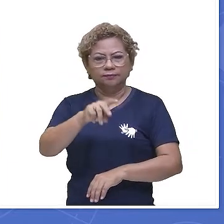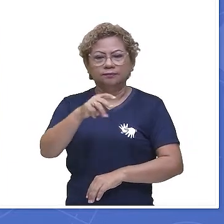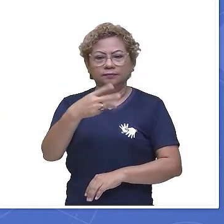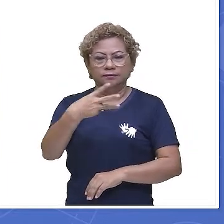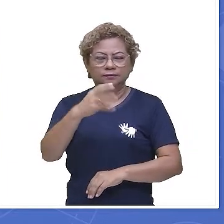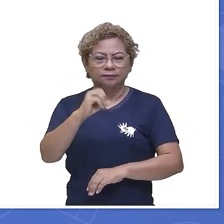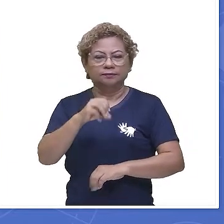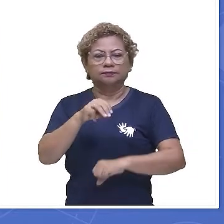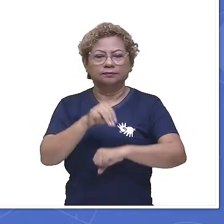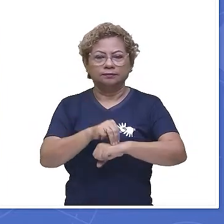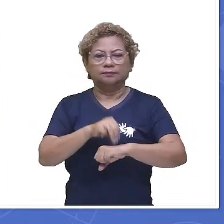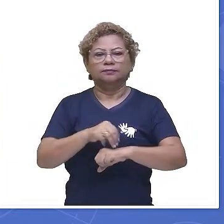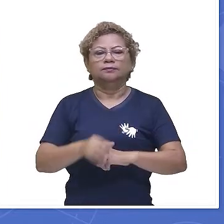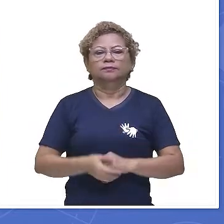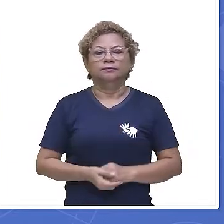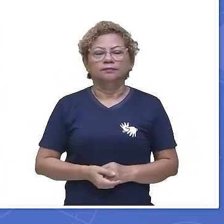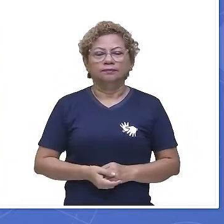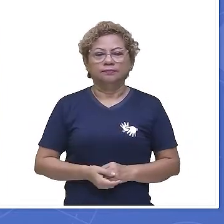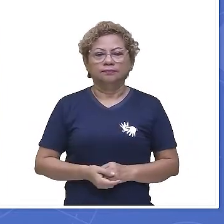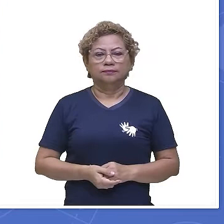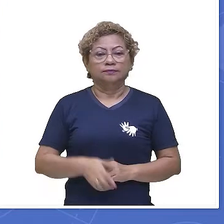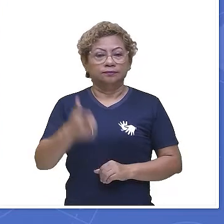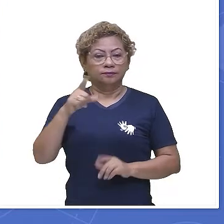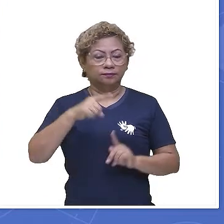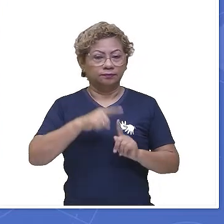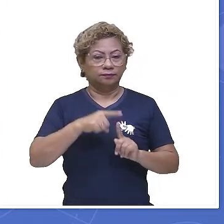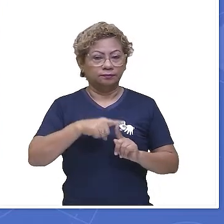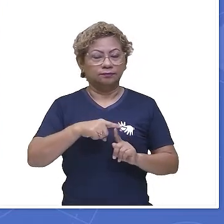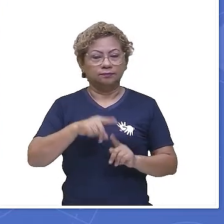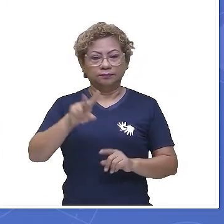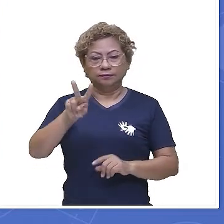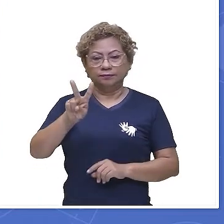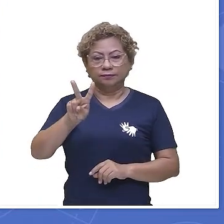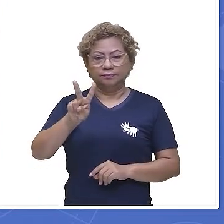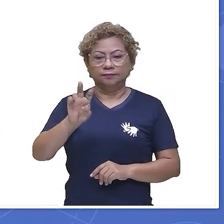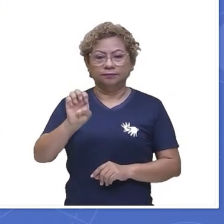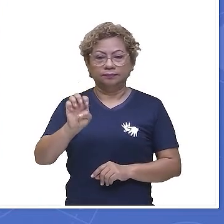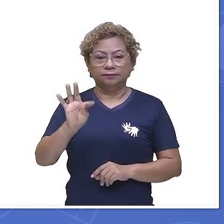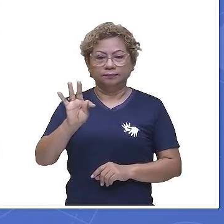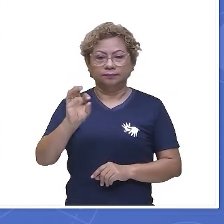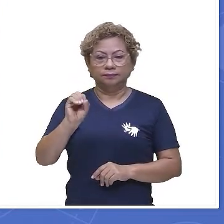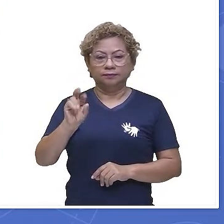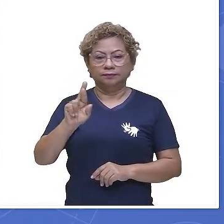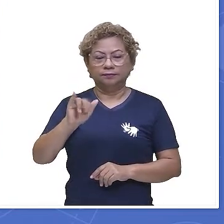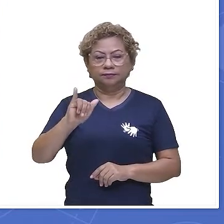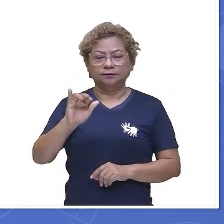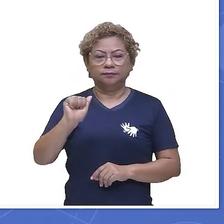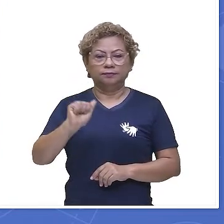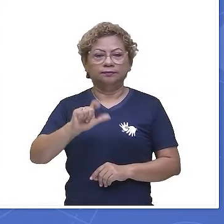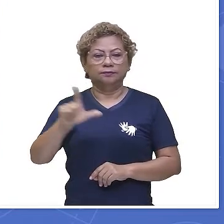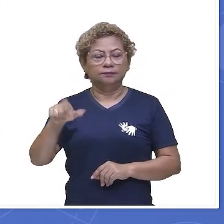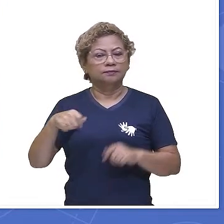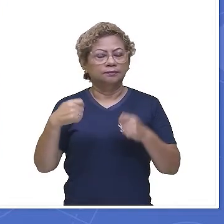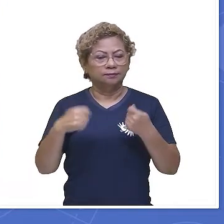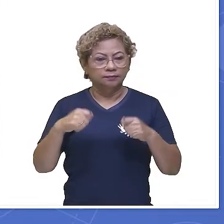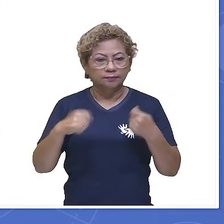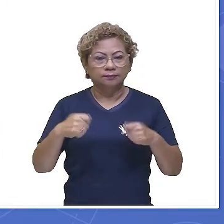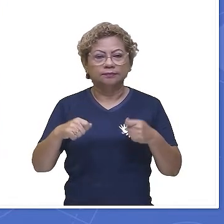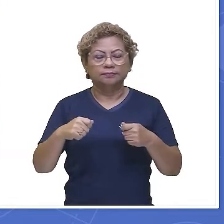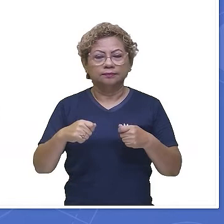grandeza vetorial, não. A grandeza vetorial, ela precisa de 3 informações para estar completamente